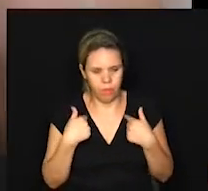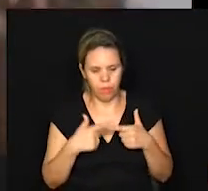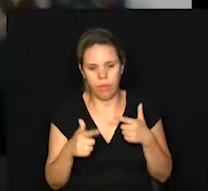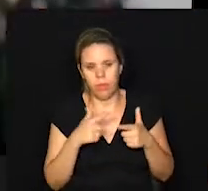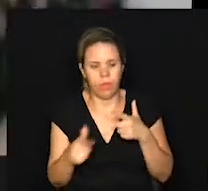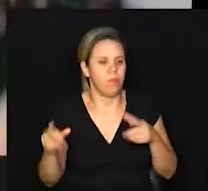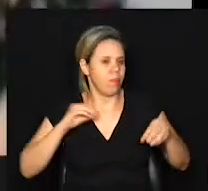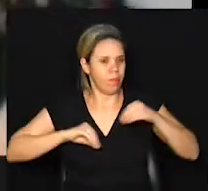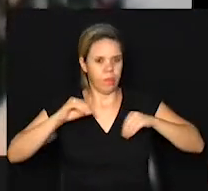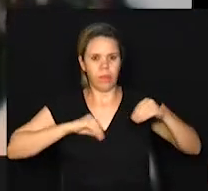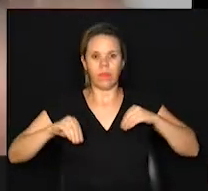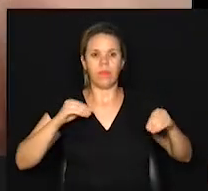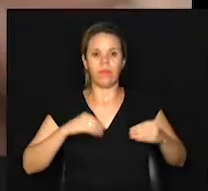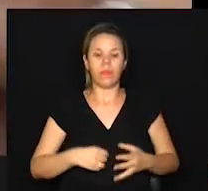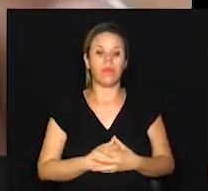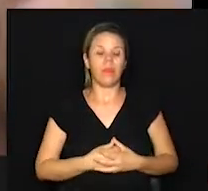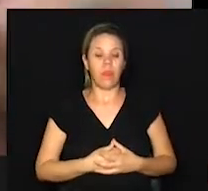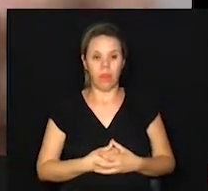de depressão.